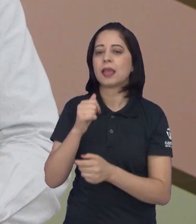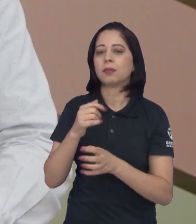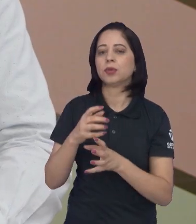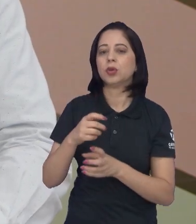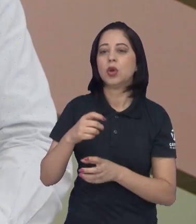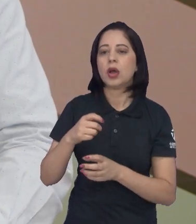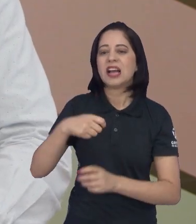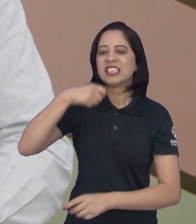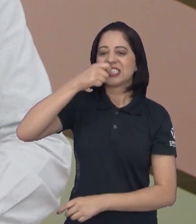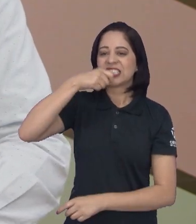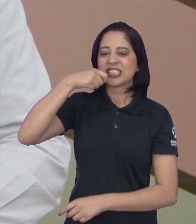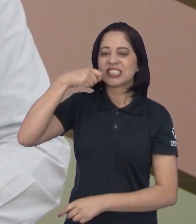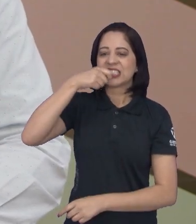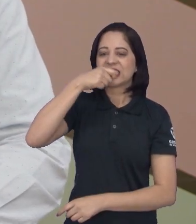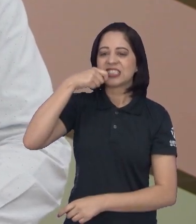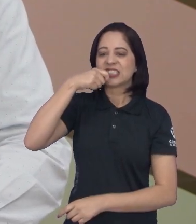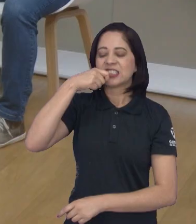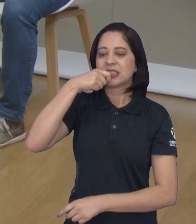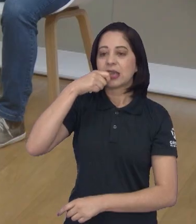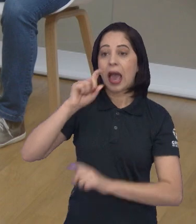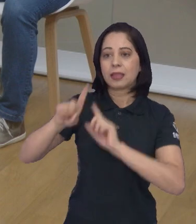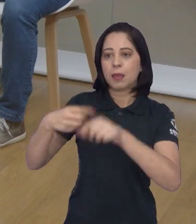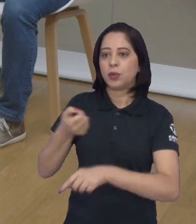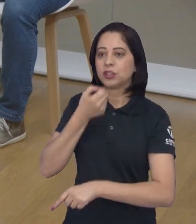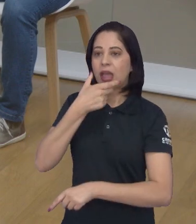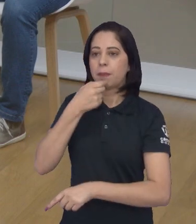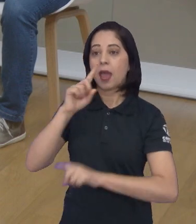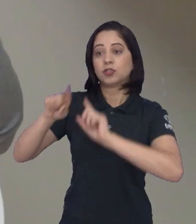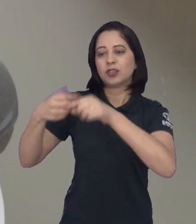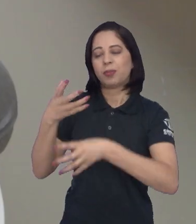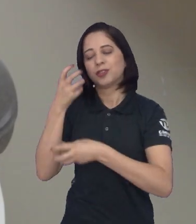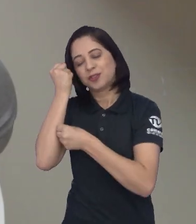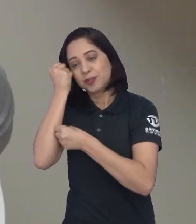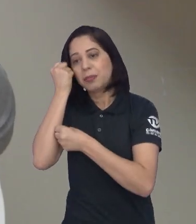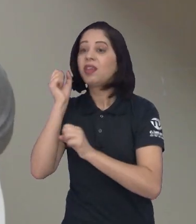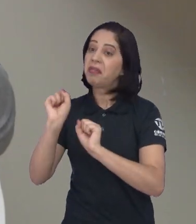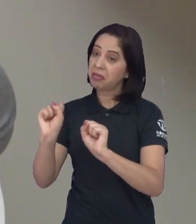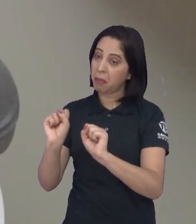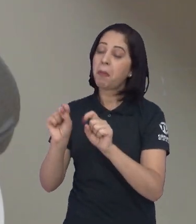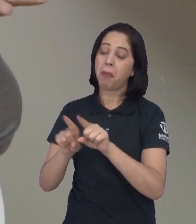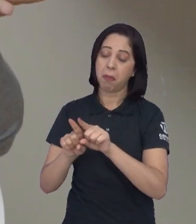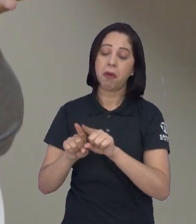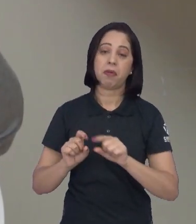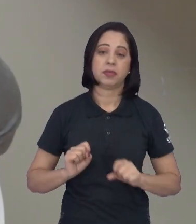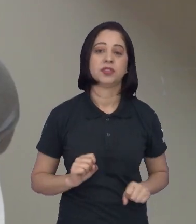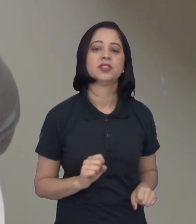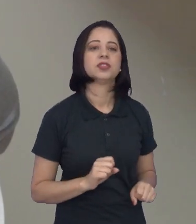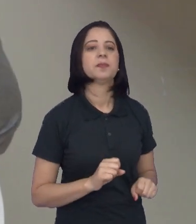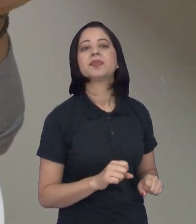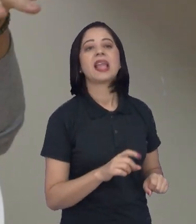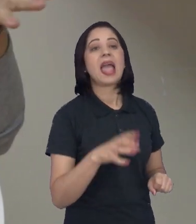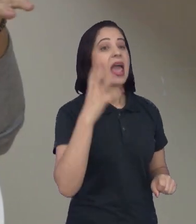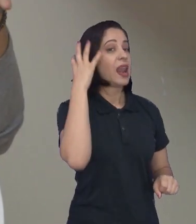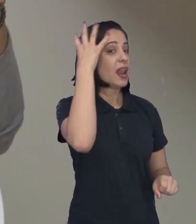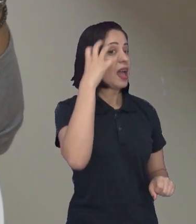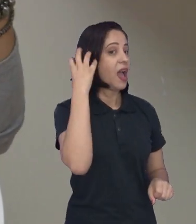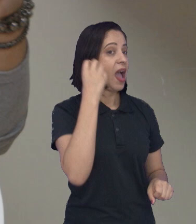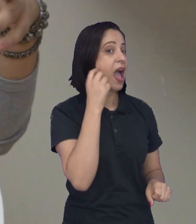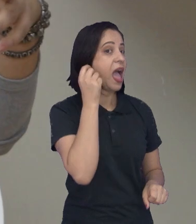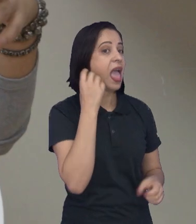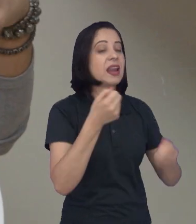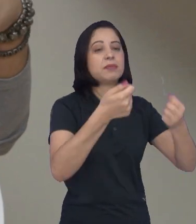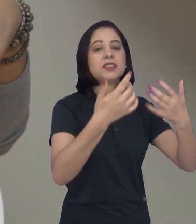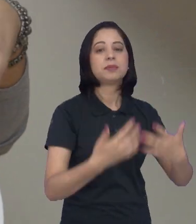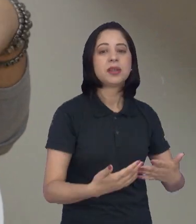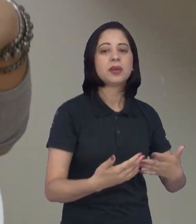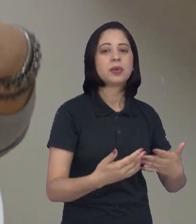daí ela não ter como esquecer mesmo tá certo e nos Bastidores A Fernanda me contou também depois da reportagem que a dona lonia ficou em